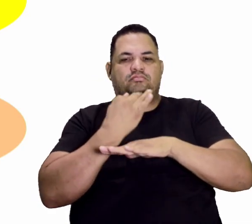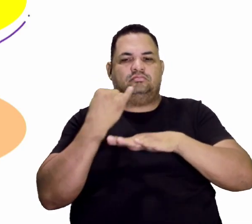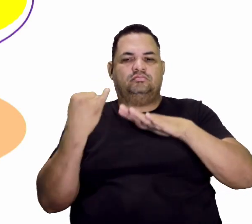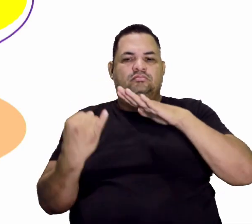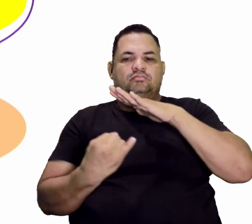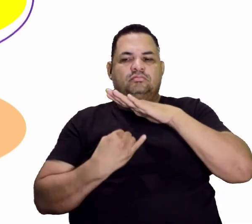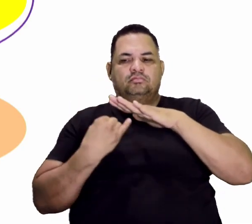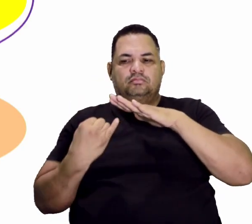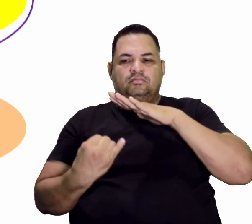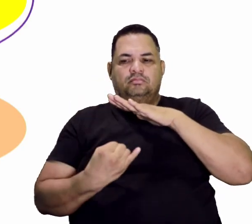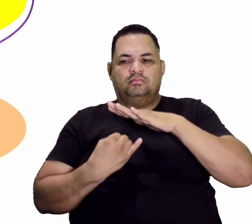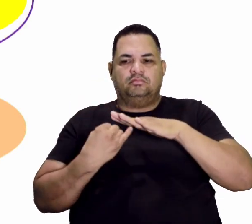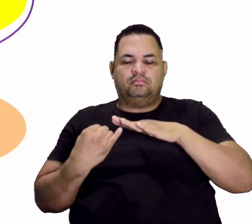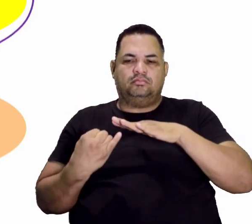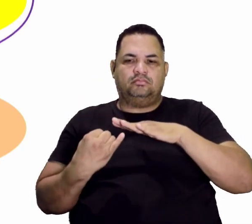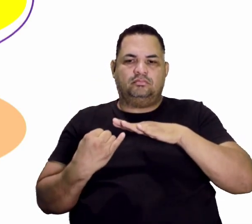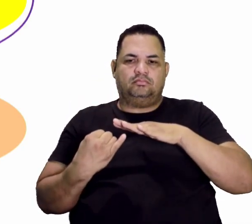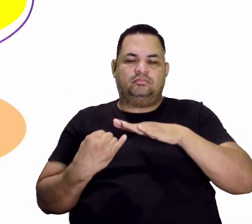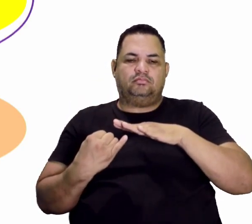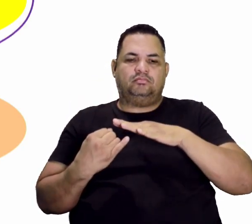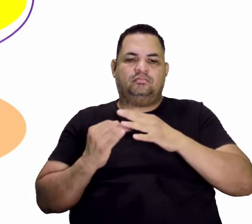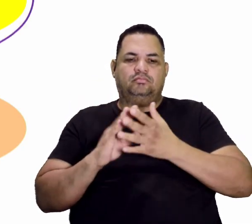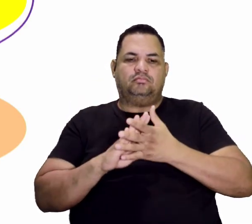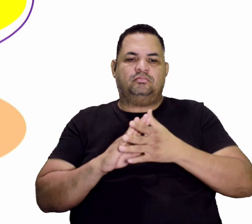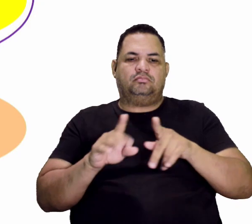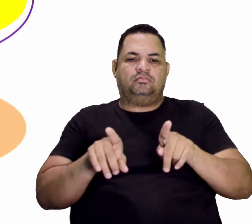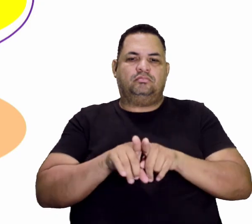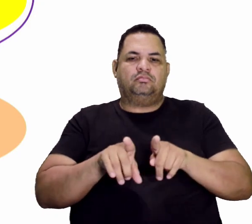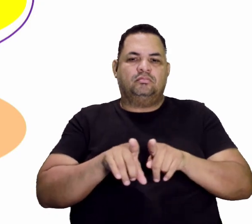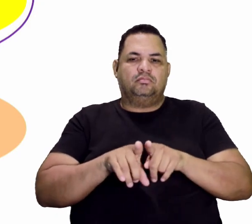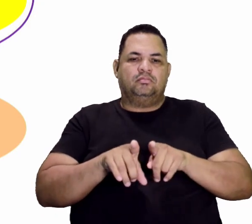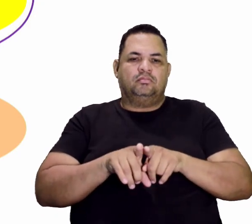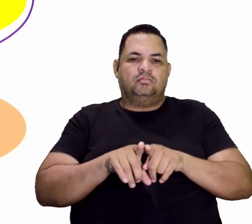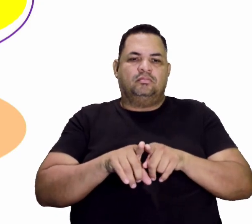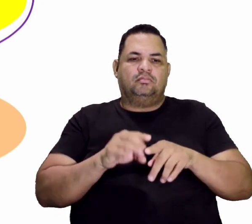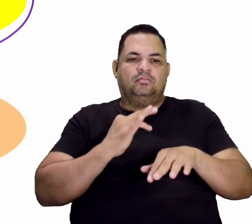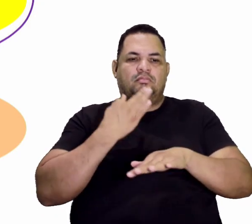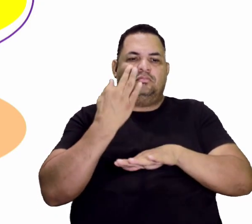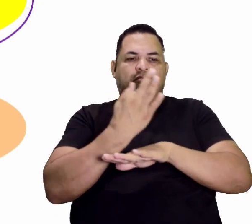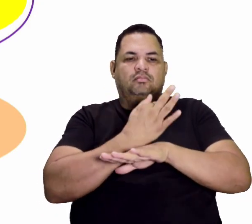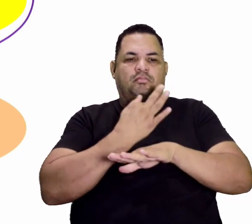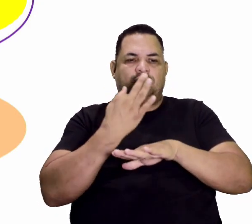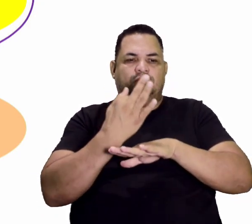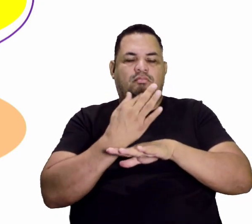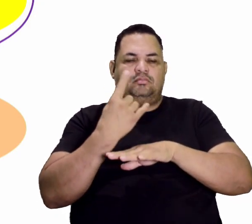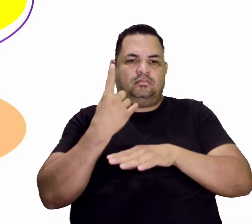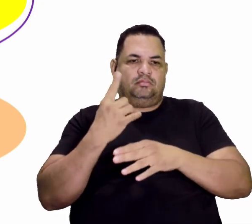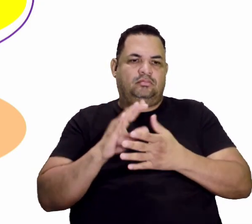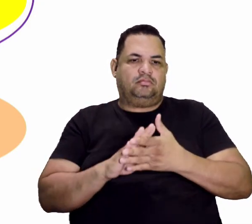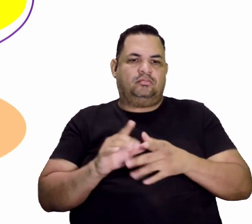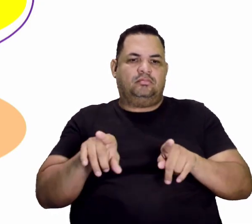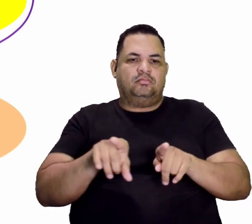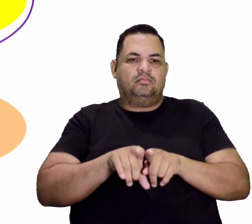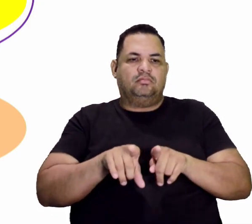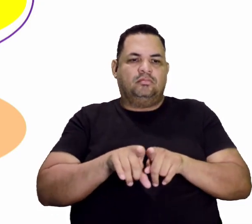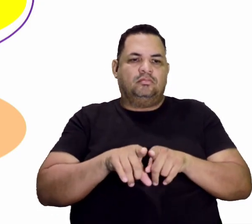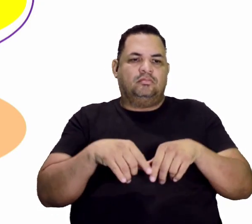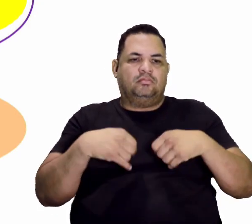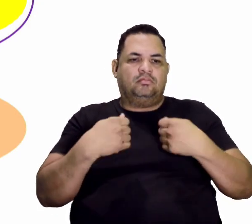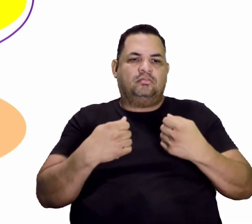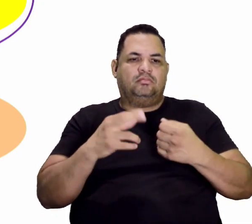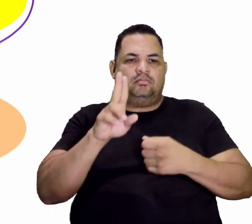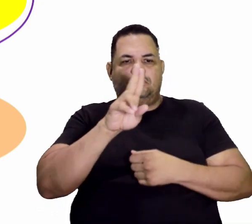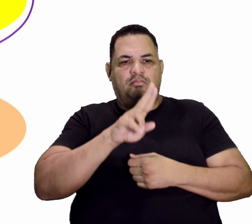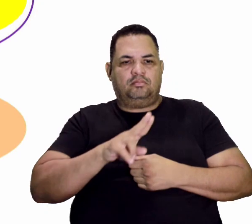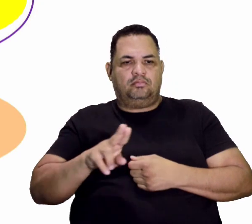temos também a linguagem informal. Entra aqui a questão da formalidade, né? Temos que utilizar em